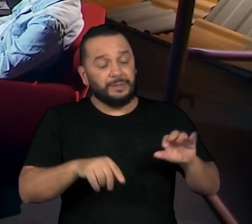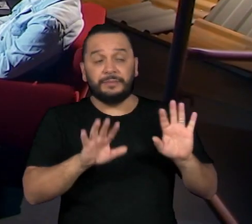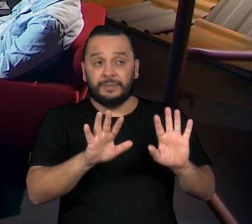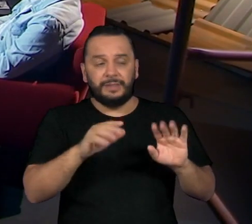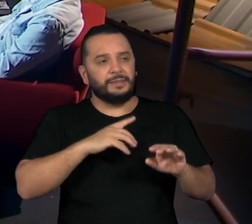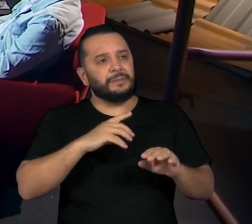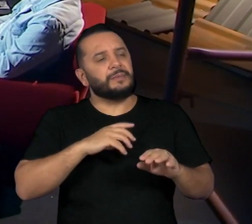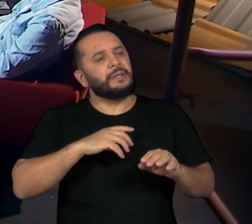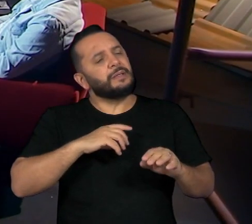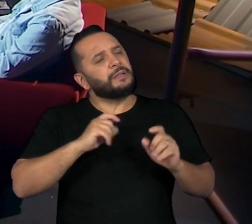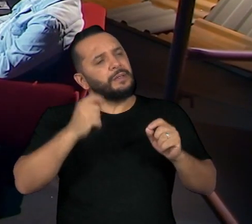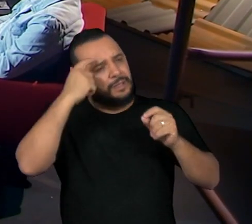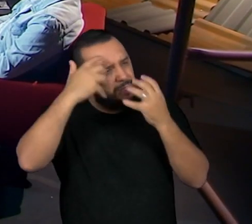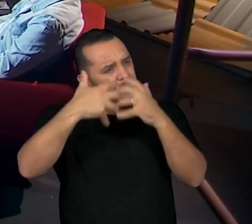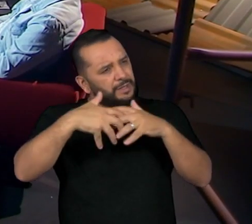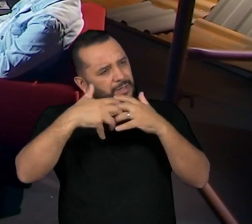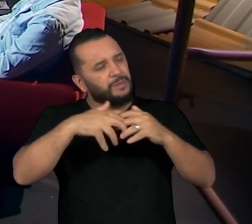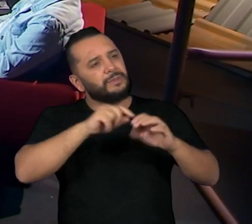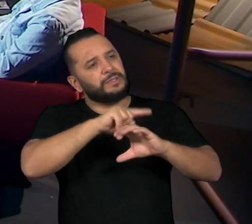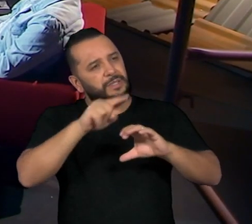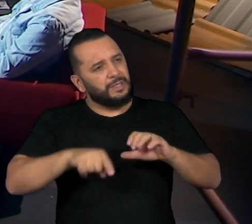capoeira, o que une vocês?